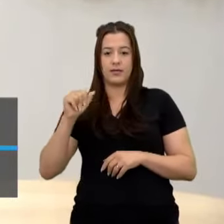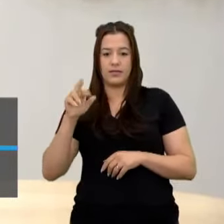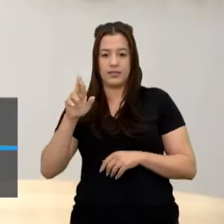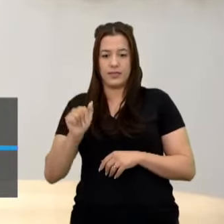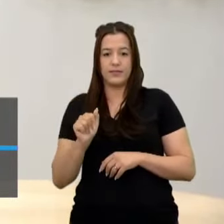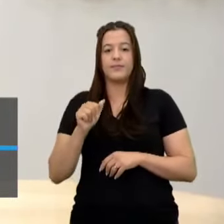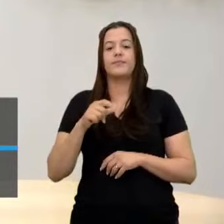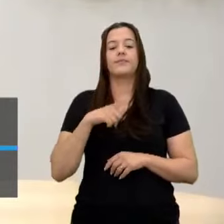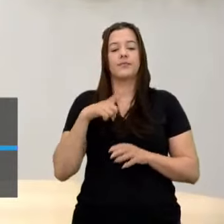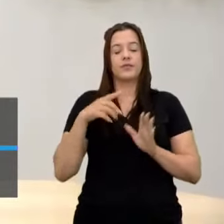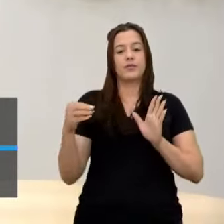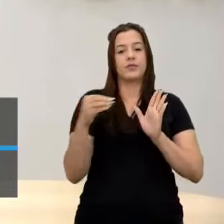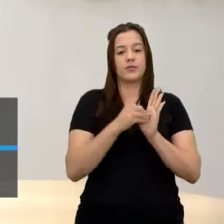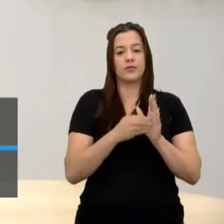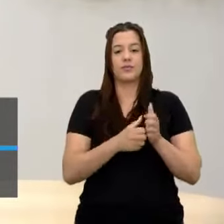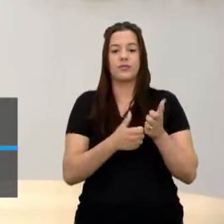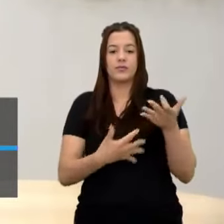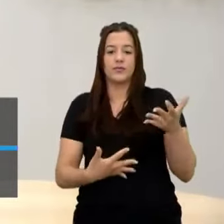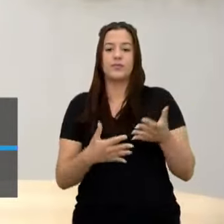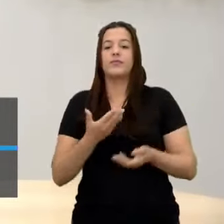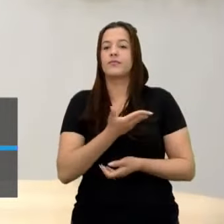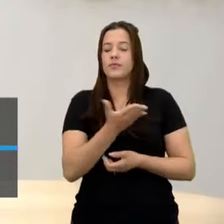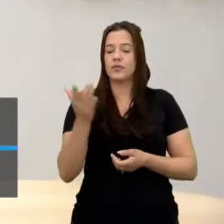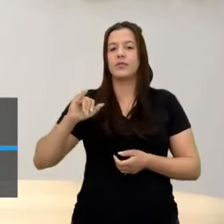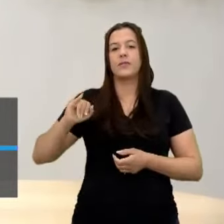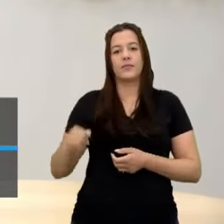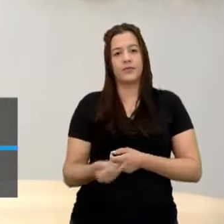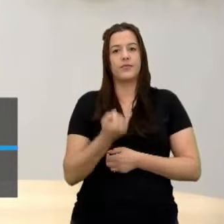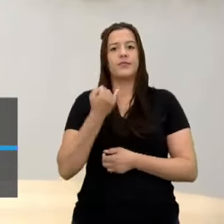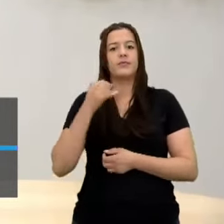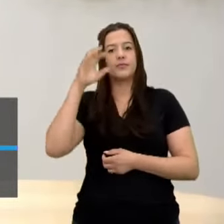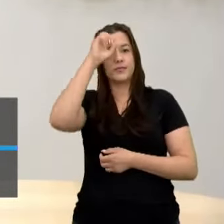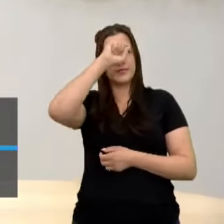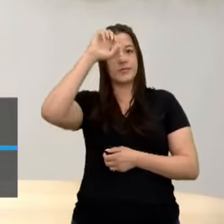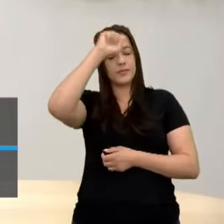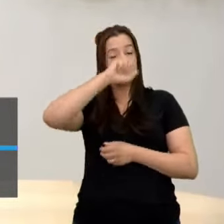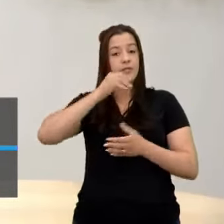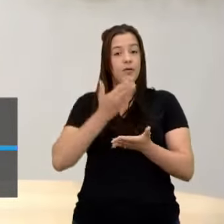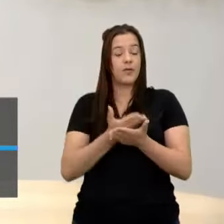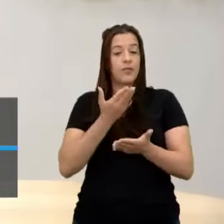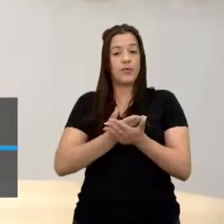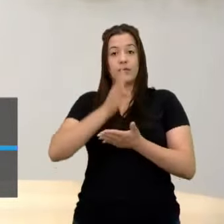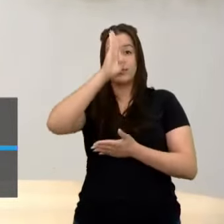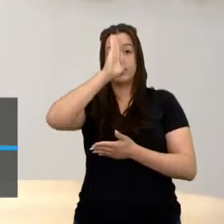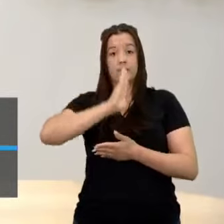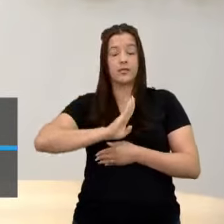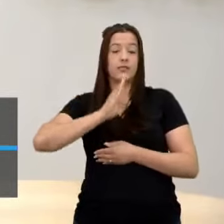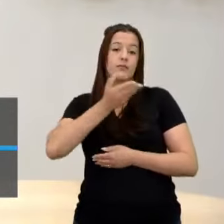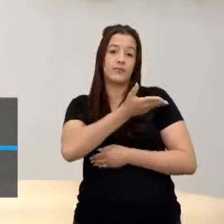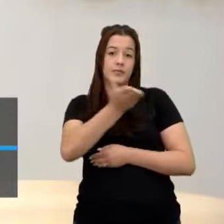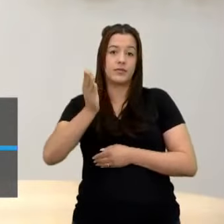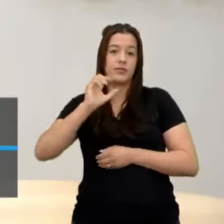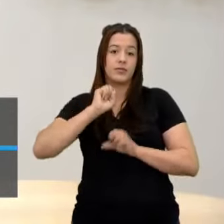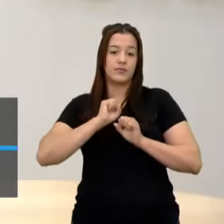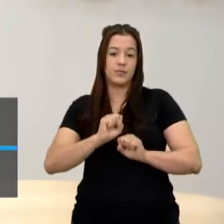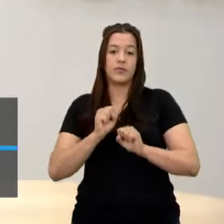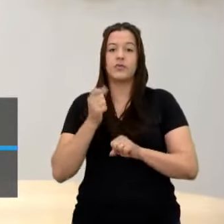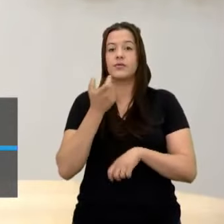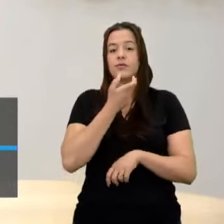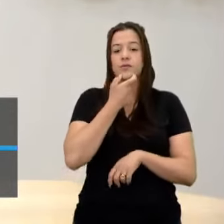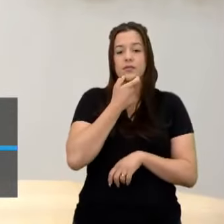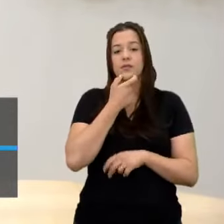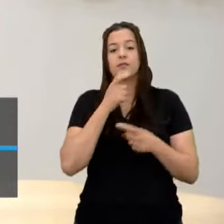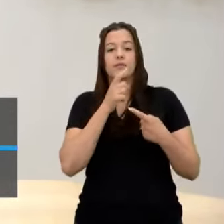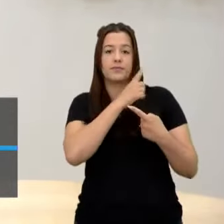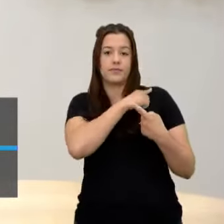daqui a pouco eu coloco aí no chat para vocês. Então aproveite a oportunidade, são aulas gratuitas. Vocês aí, o inglês e mandarim é só